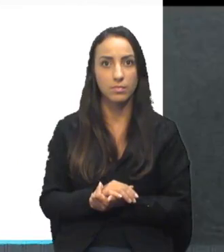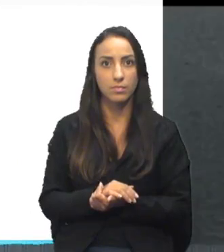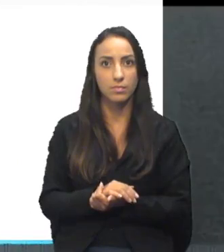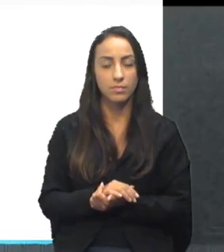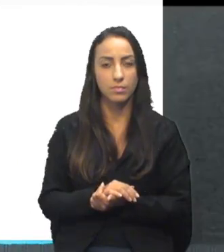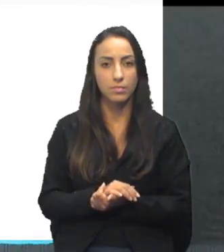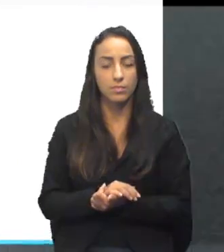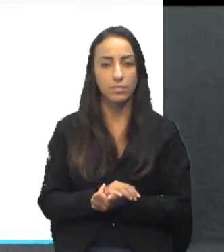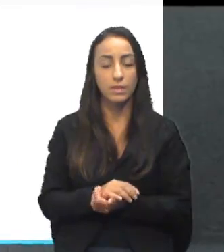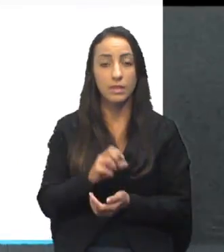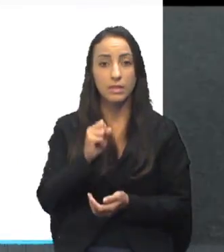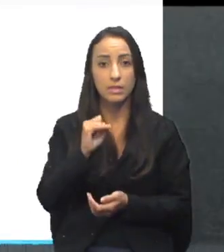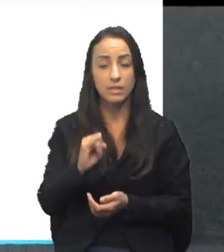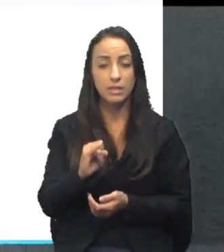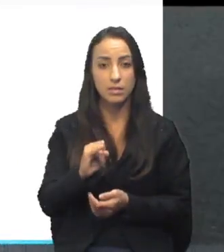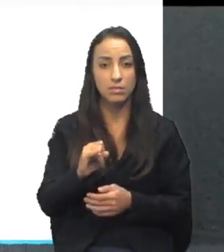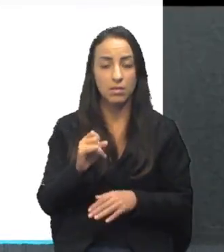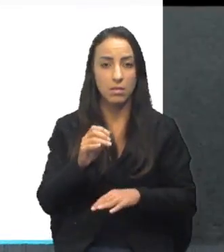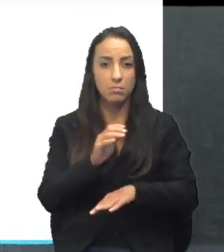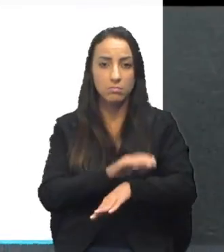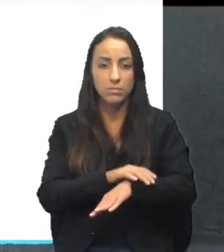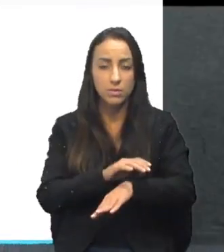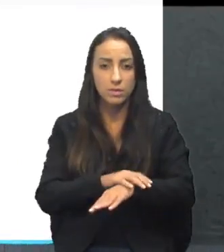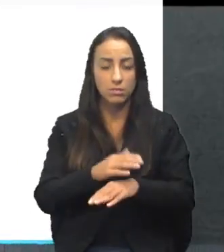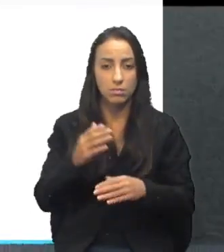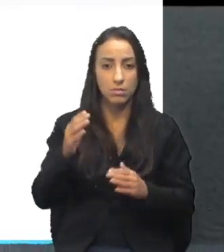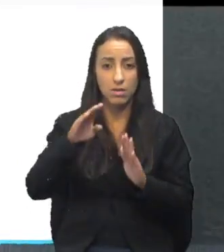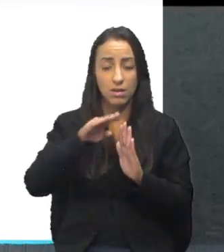Cai repetidamente e aumenta o fluxo de